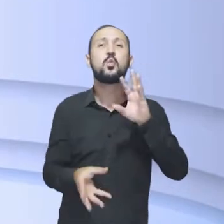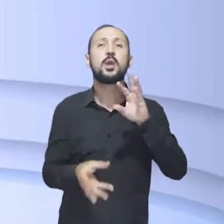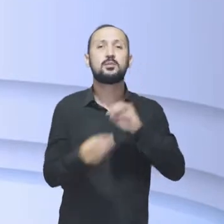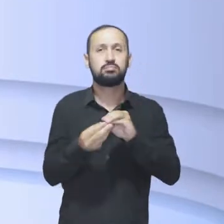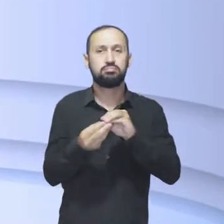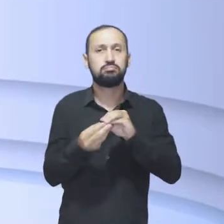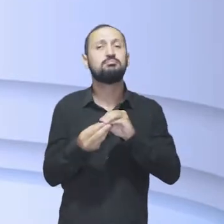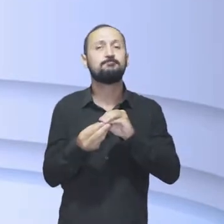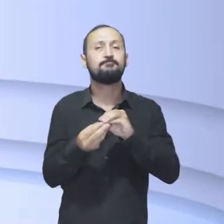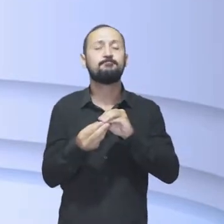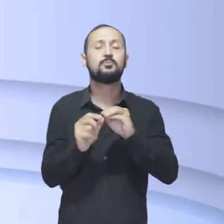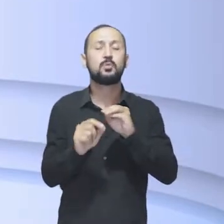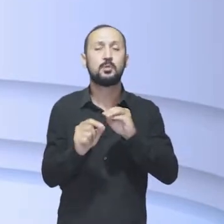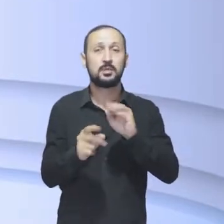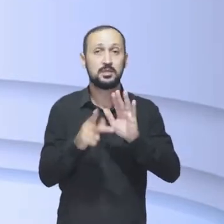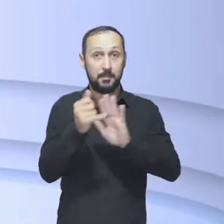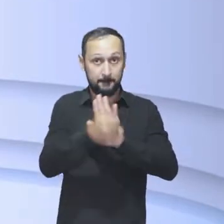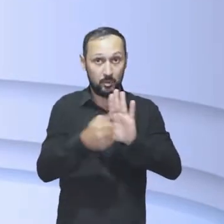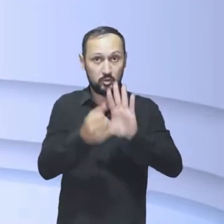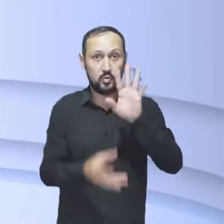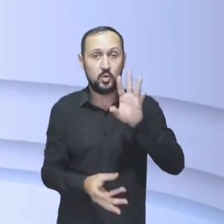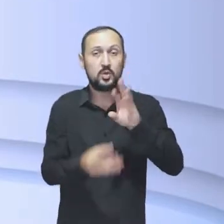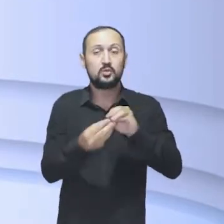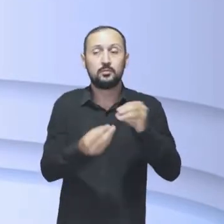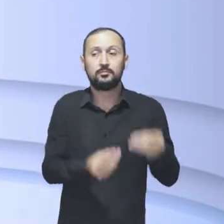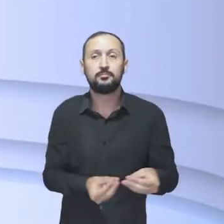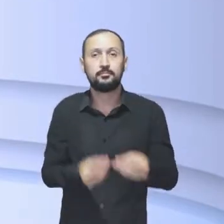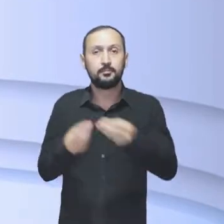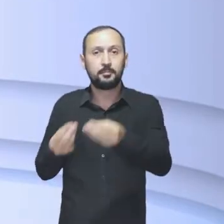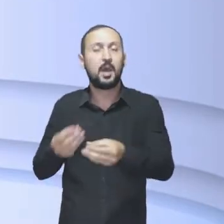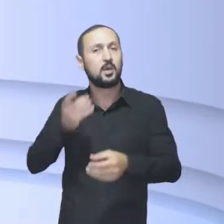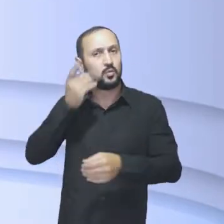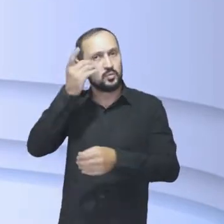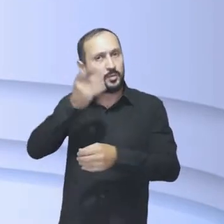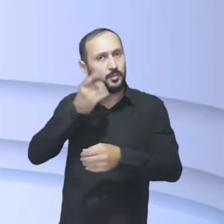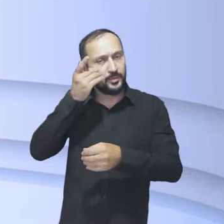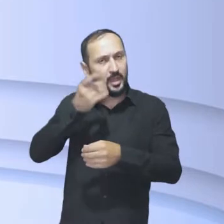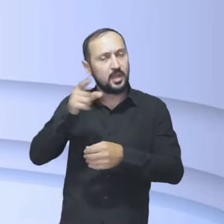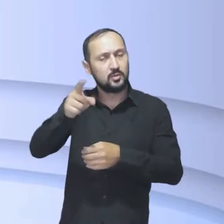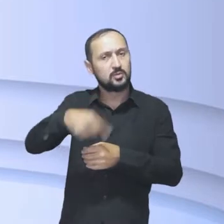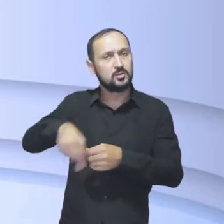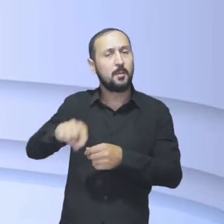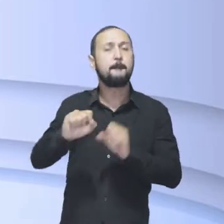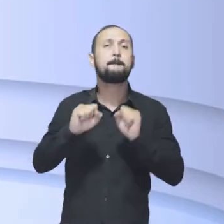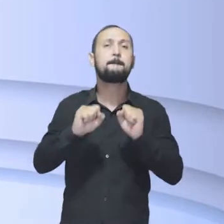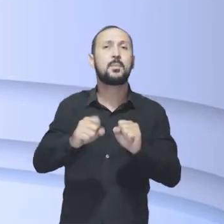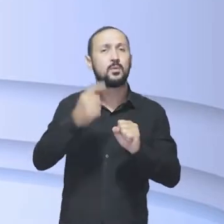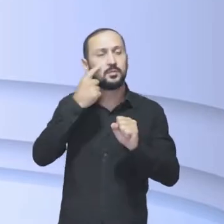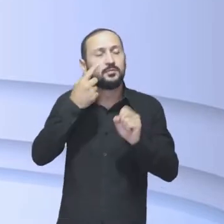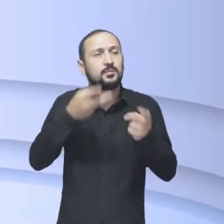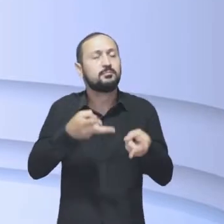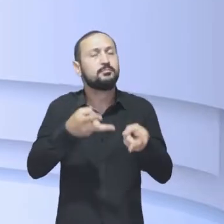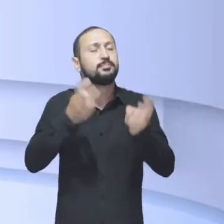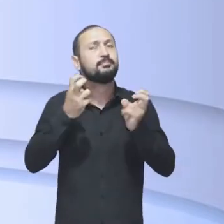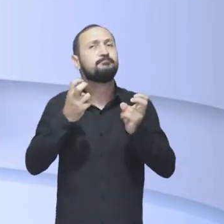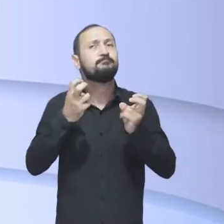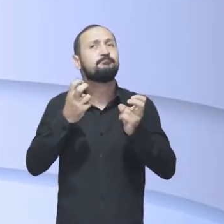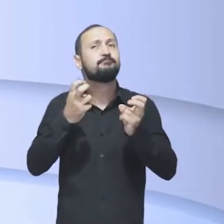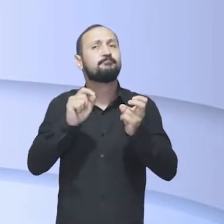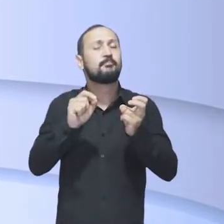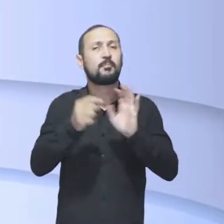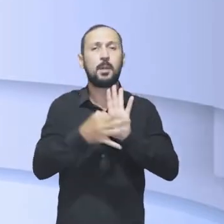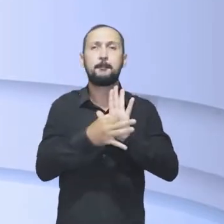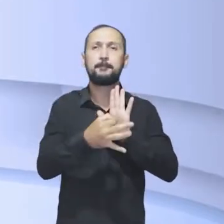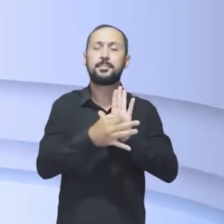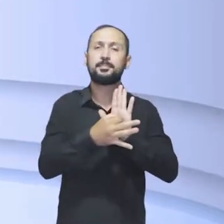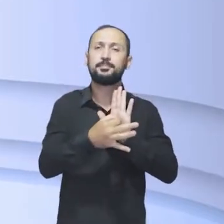projeto, para que os deputados, os parlamentares possam captar essa proposta, os seus principais